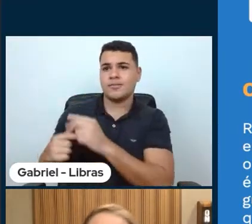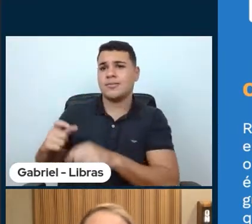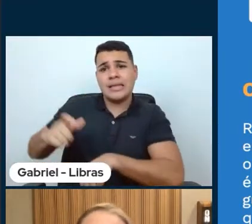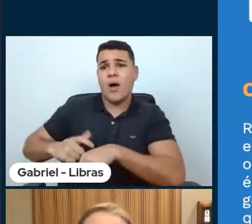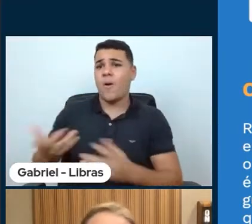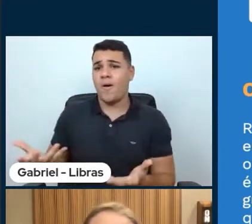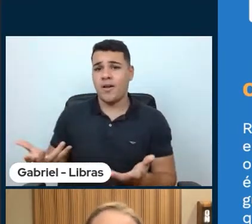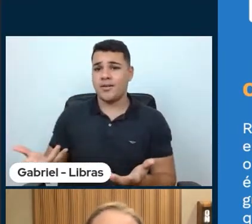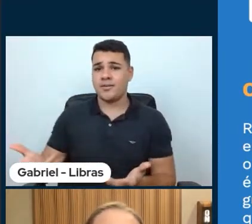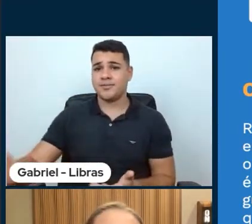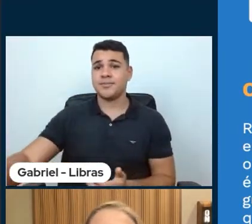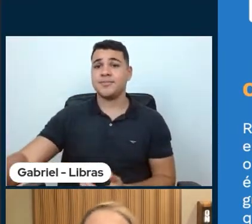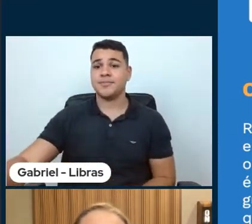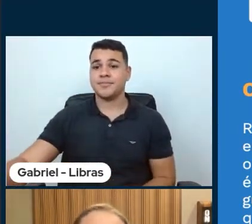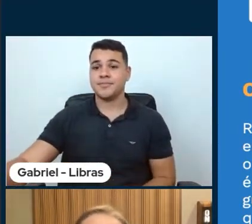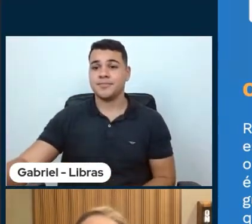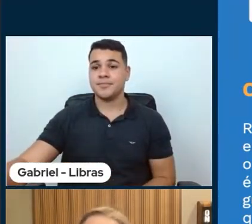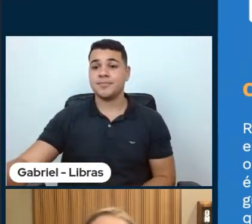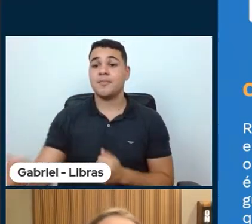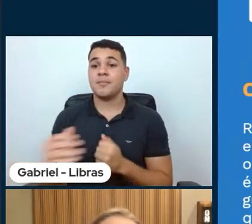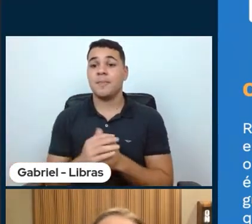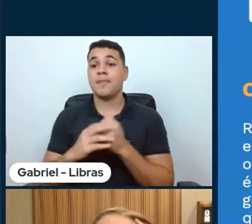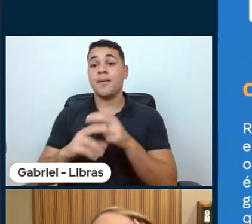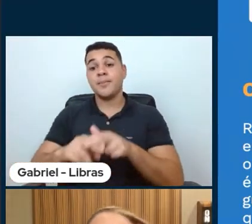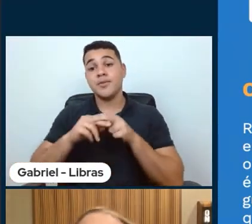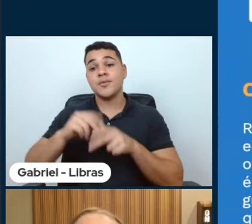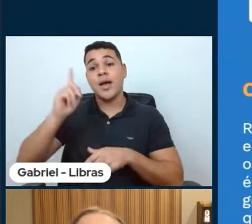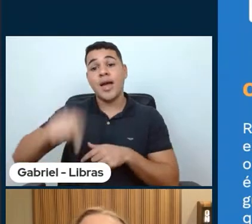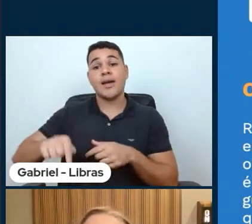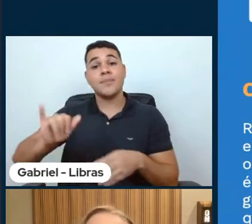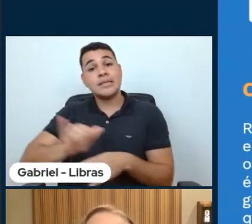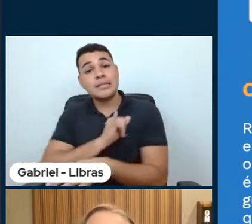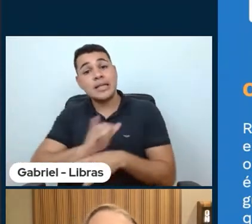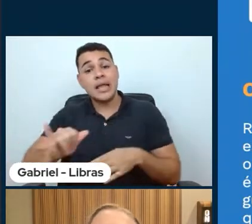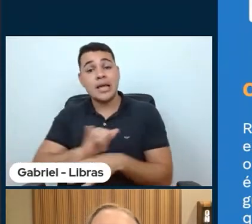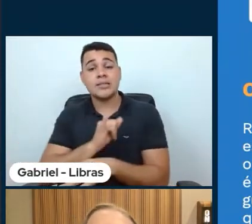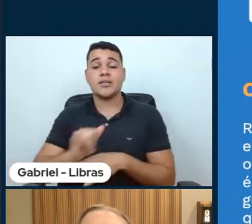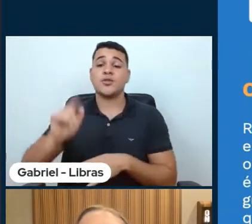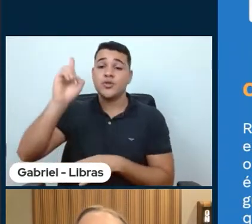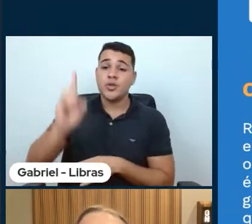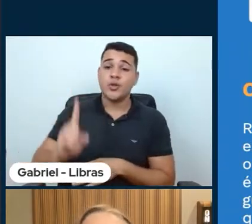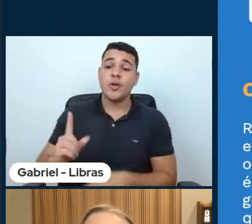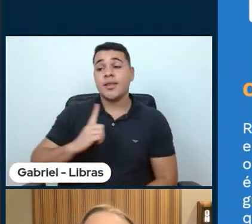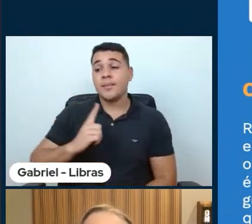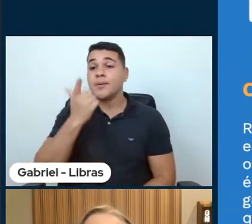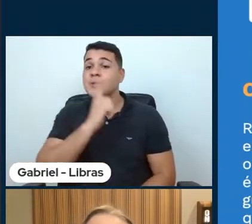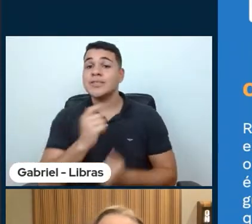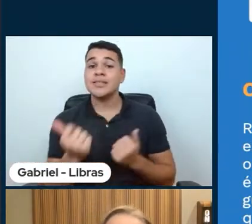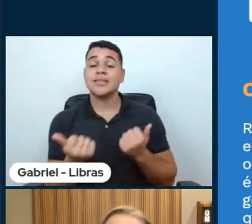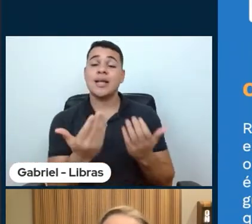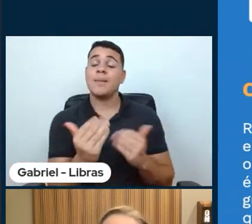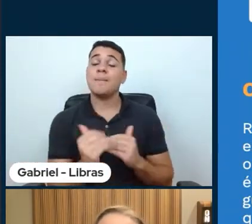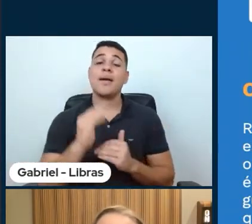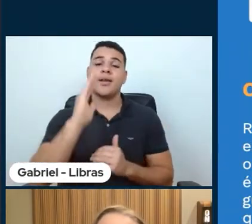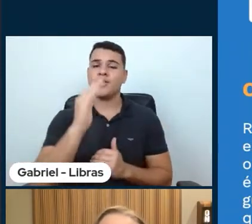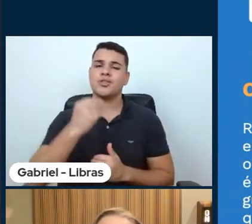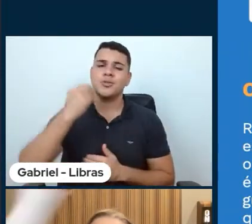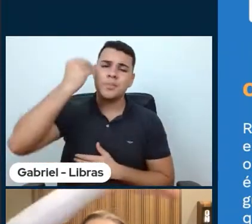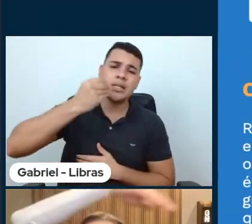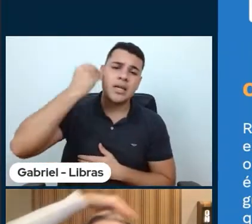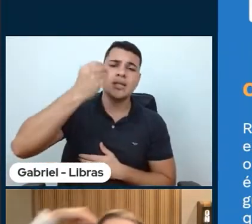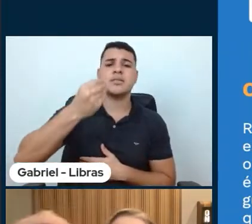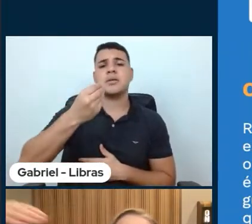conduzir a experiência tá bom cachorro latindo uma Pitu isso é um dos exemplos que a gente tem para ajudar na